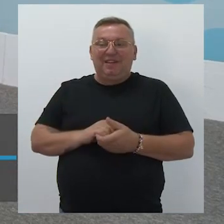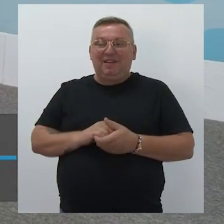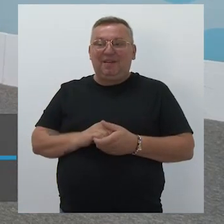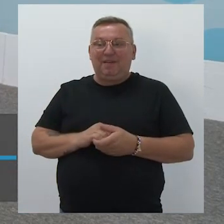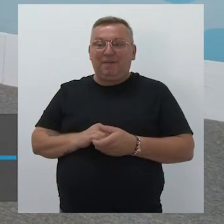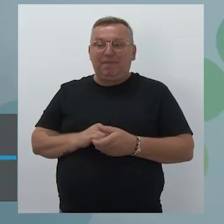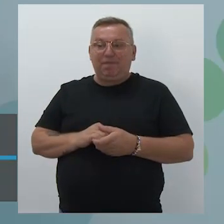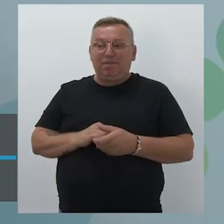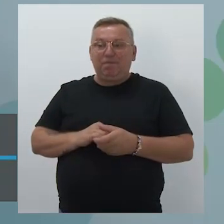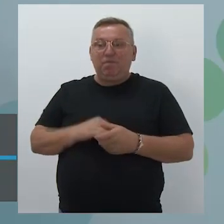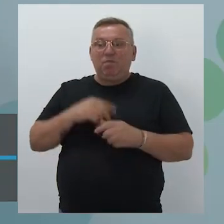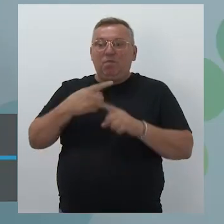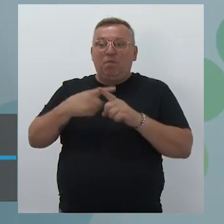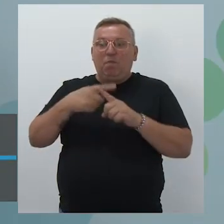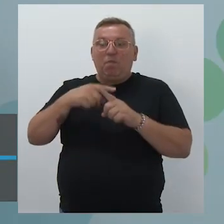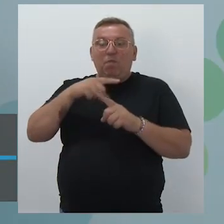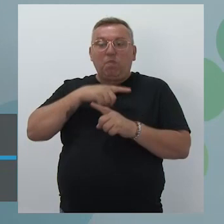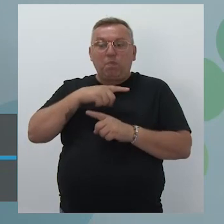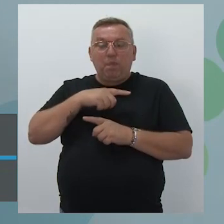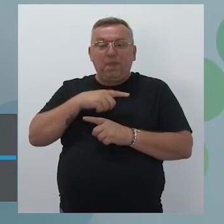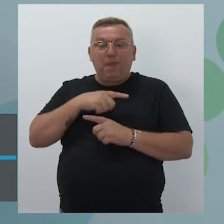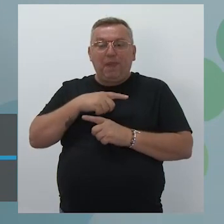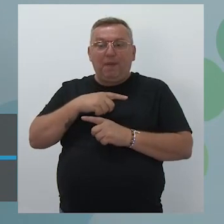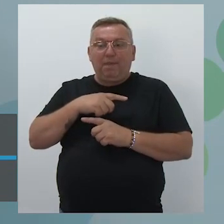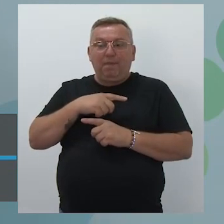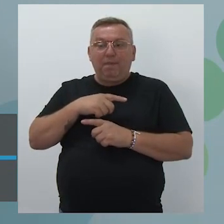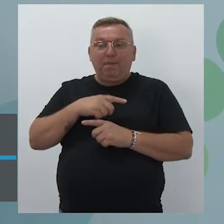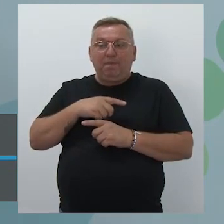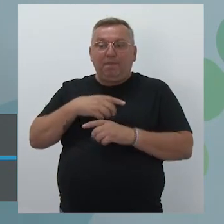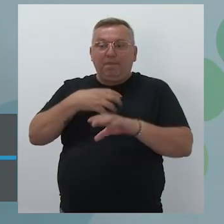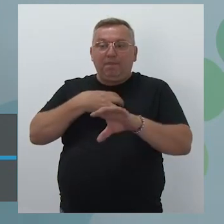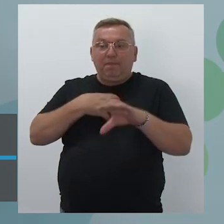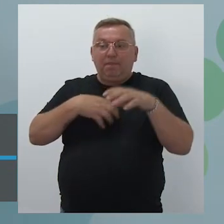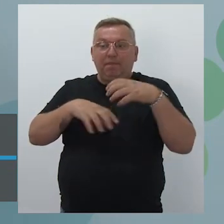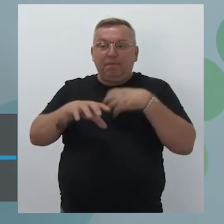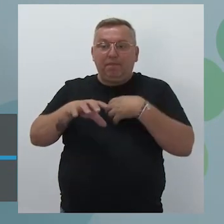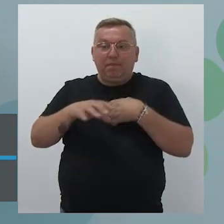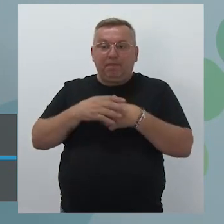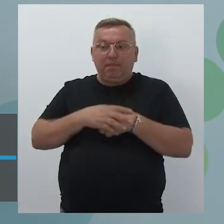Porque existe uma... Télia, seja empática, me ajude.